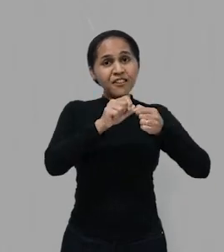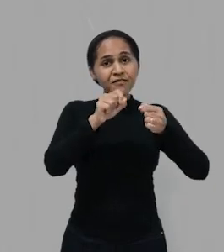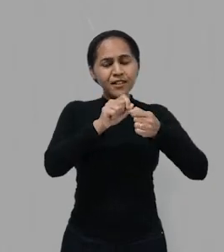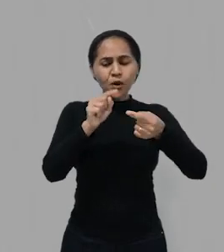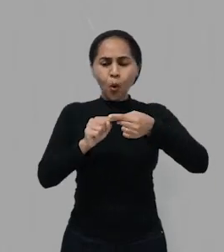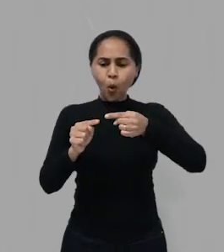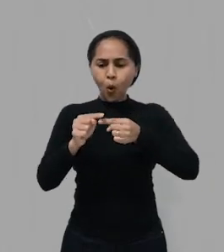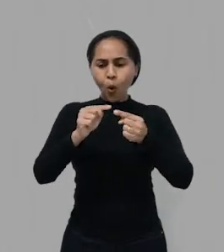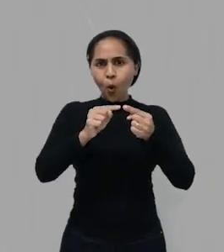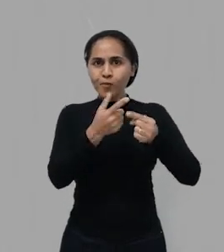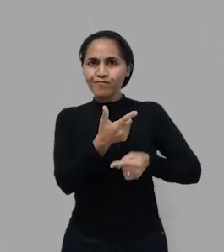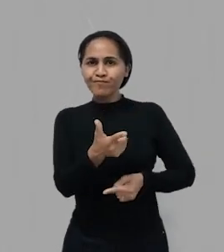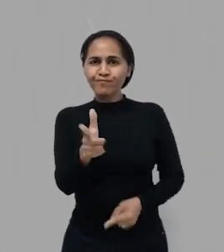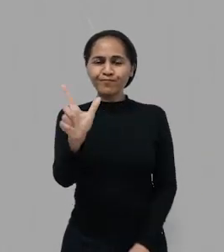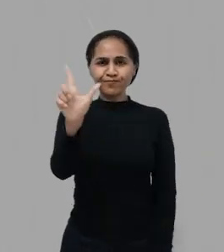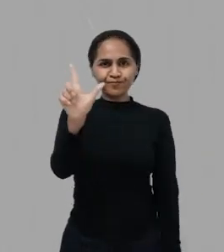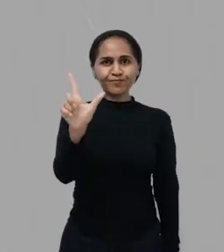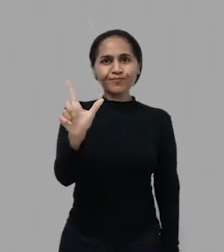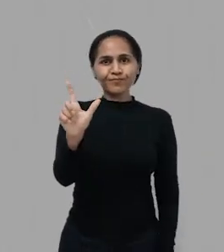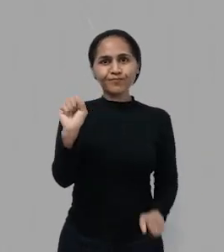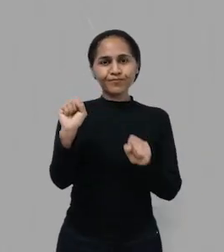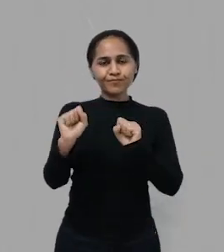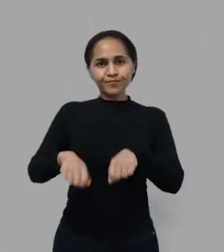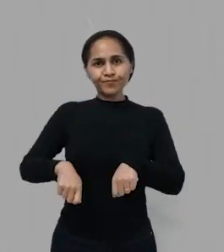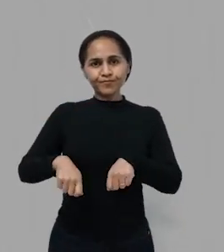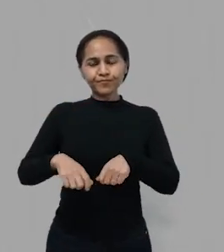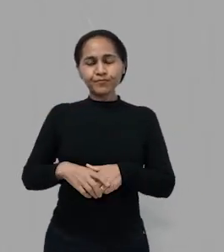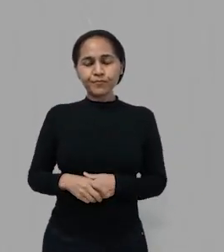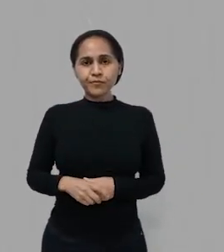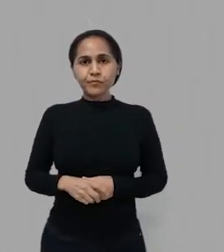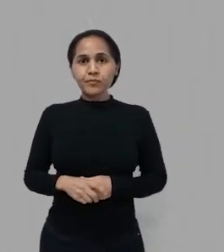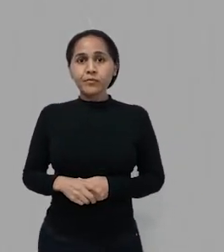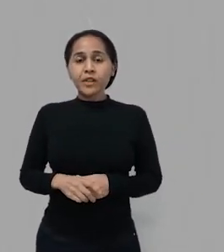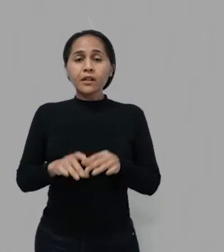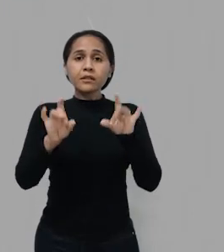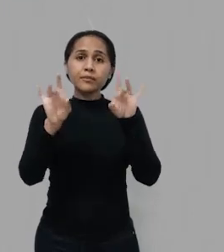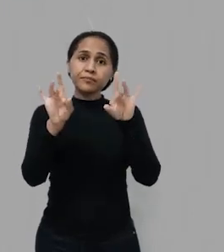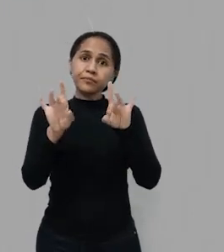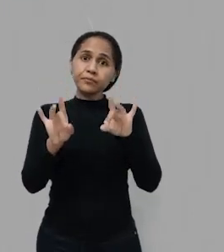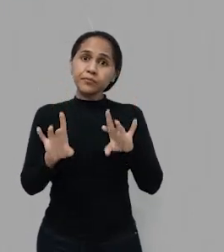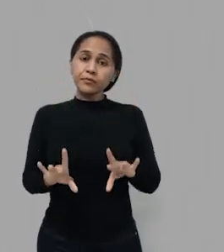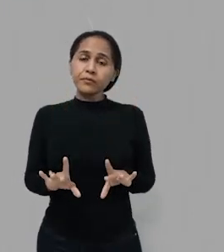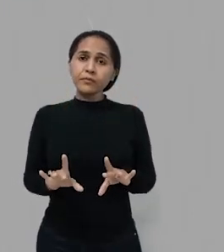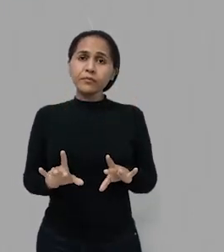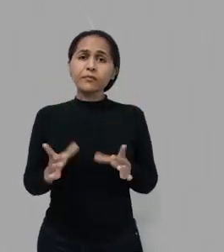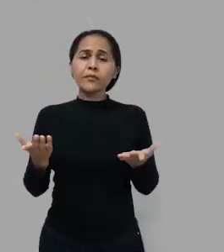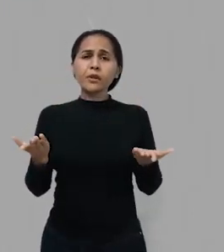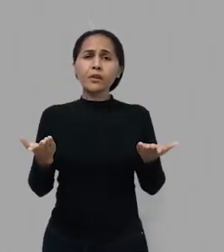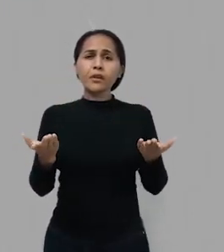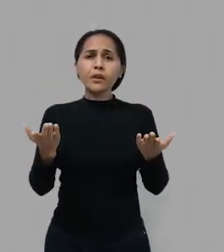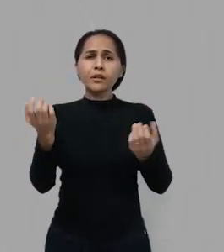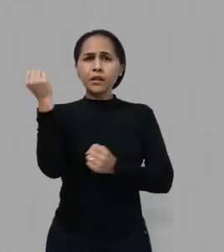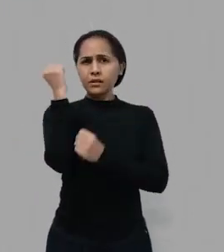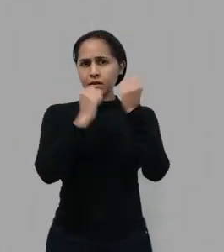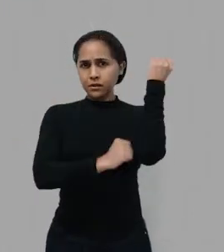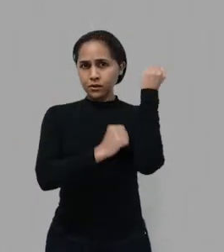combinações possíveis, né? Outros isômeros possíveis. Em especial na indústria